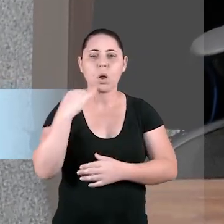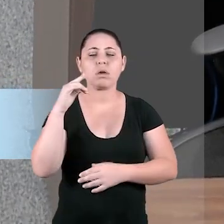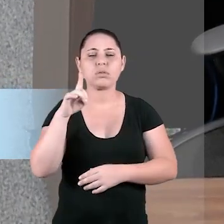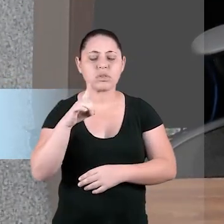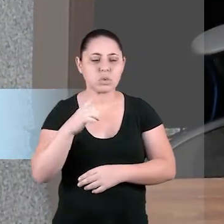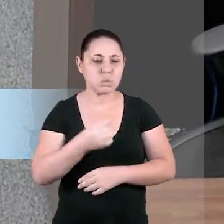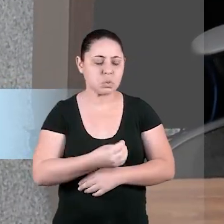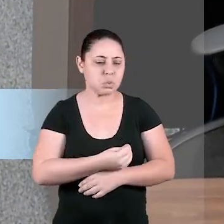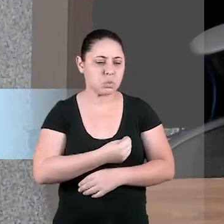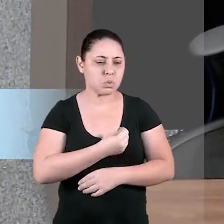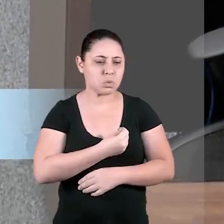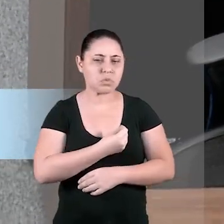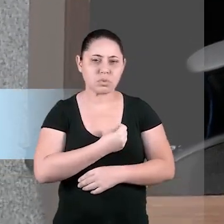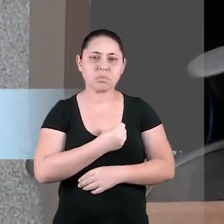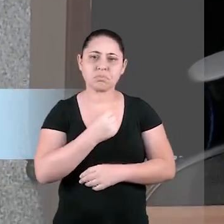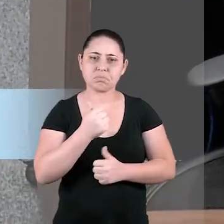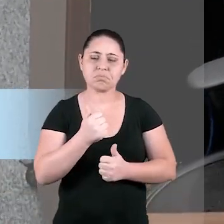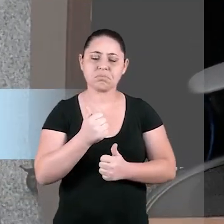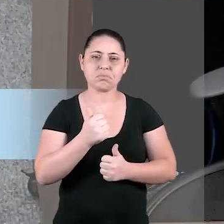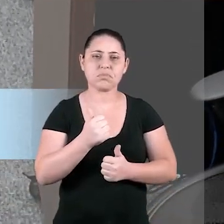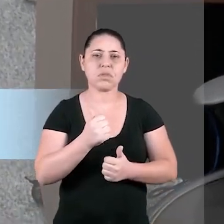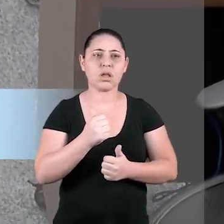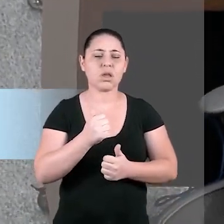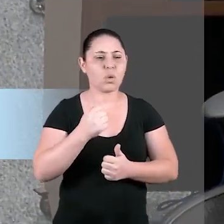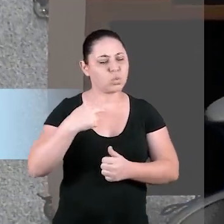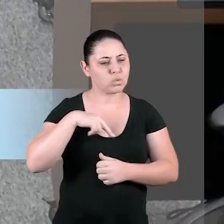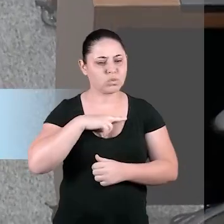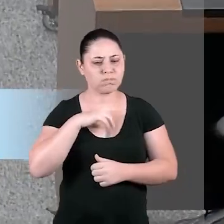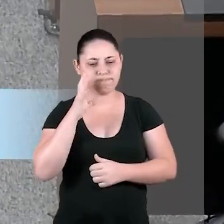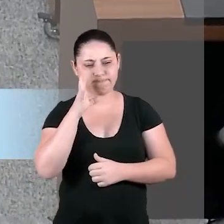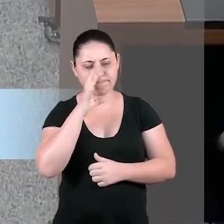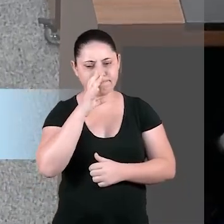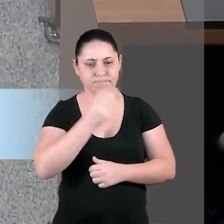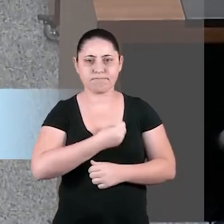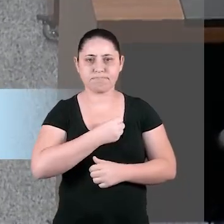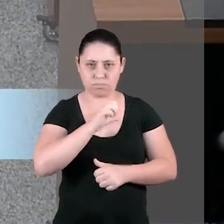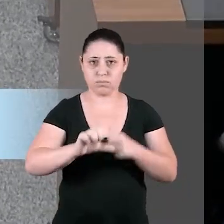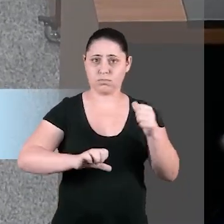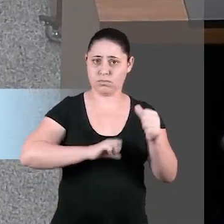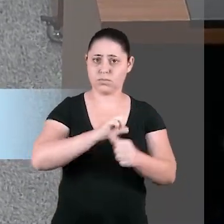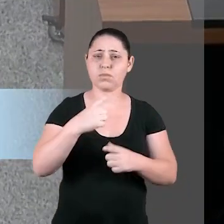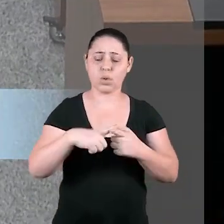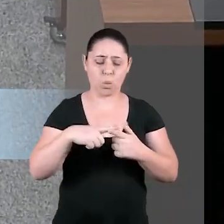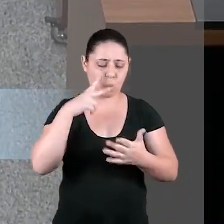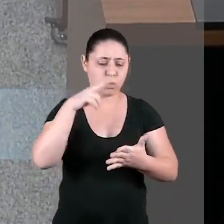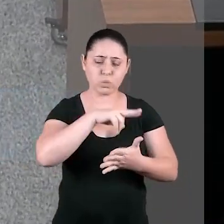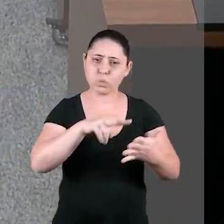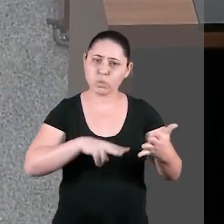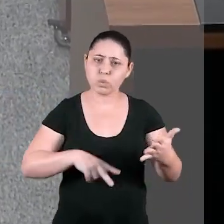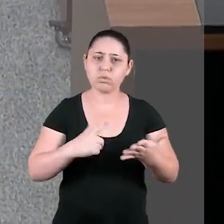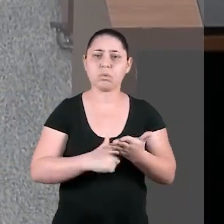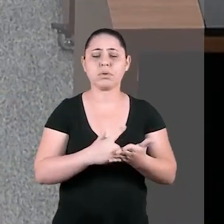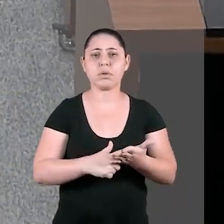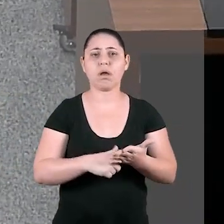Morte é um Dia que Vale a Pena Viver, e a gente muda bastante a forma de ver a nossa vida através desse